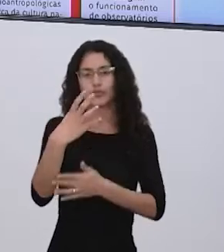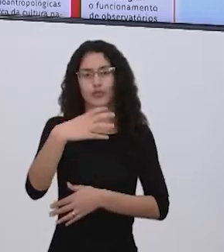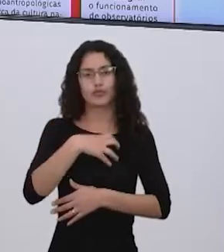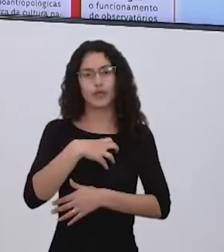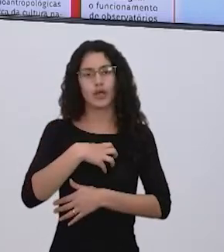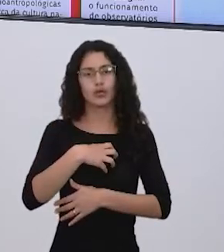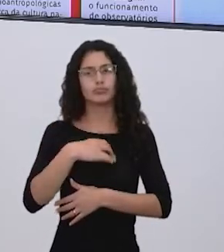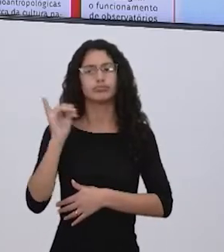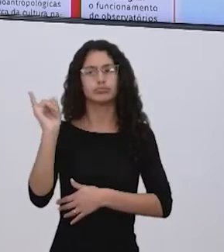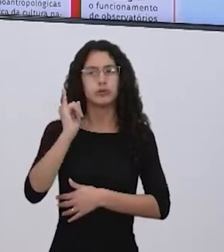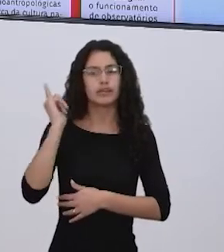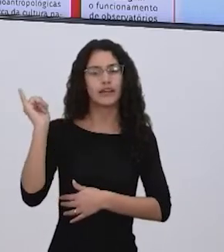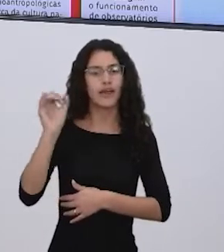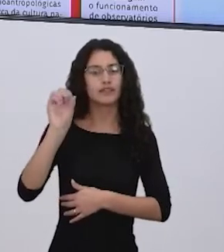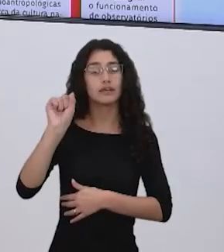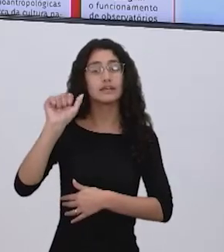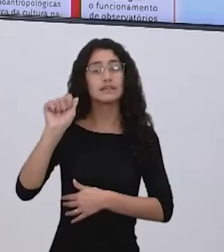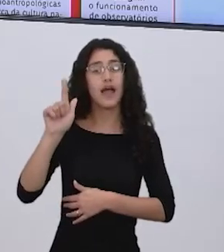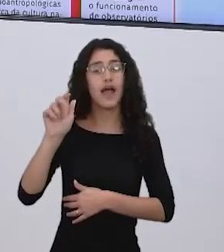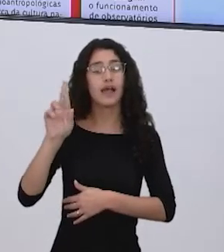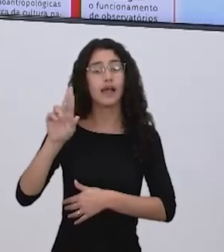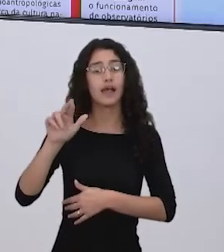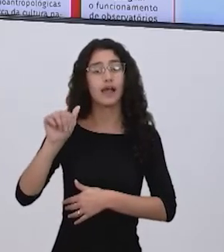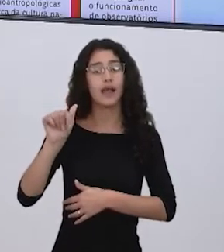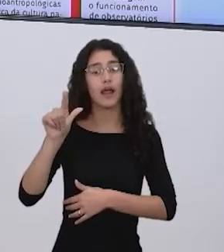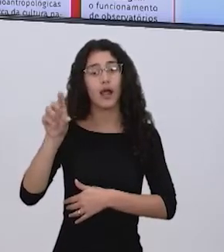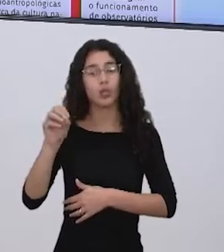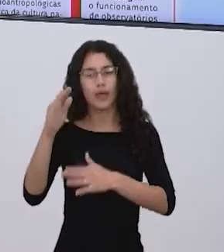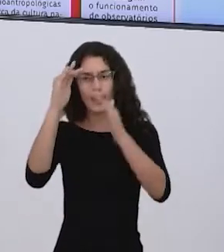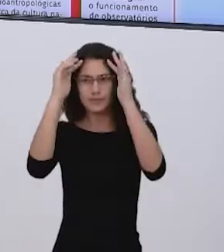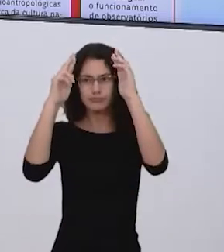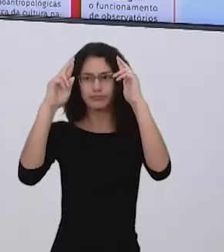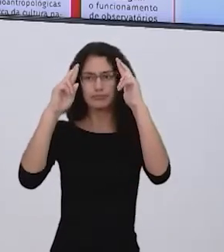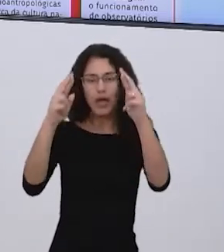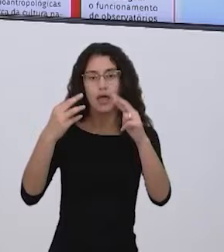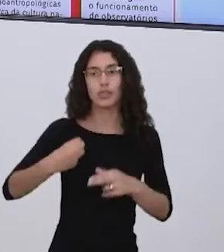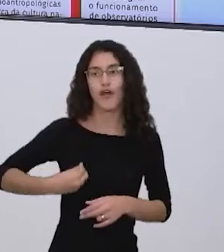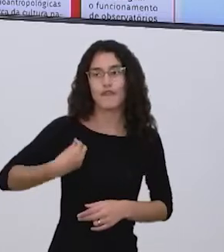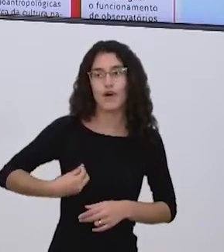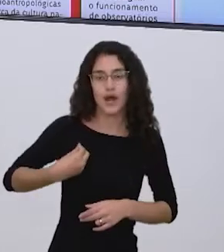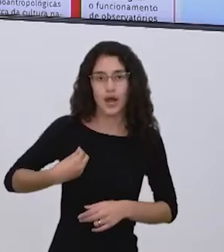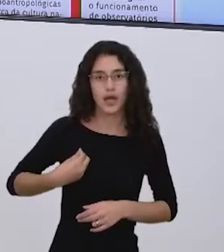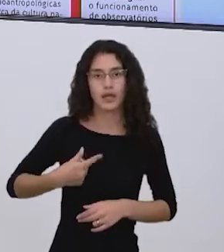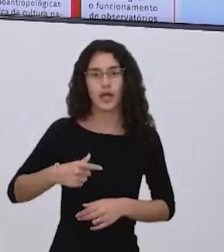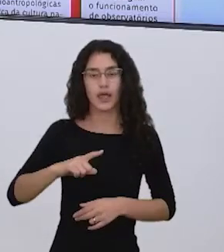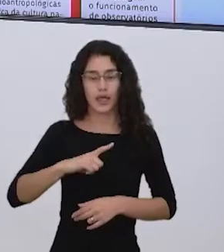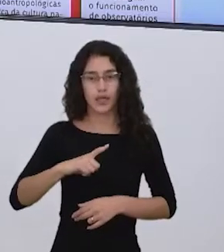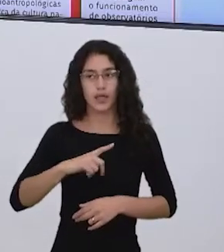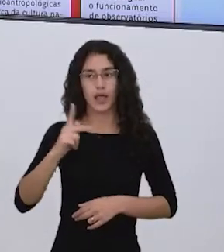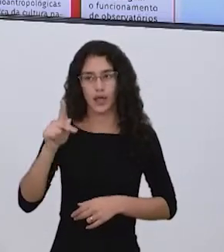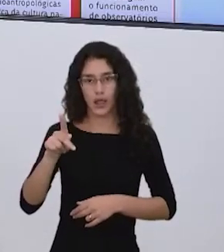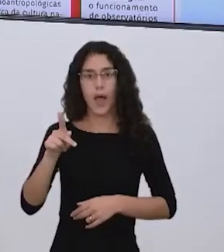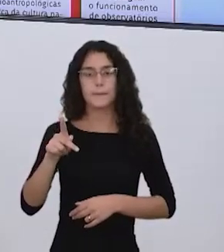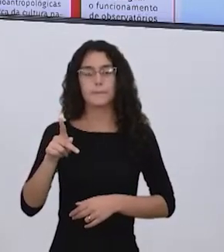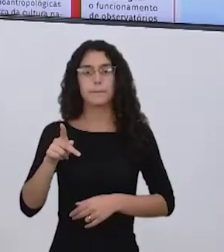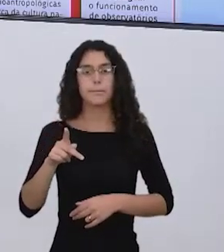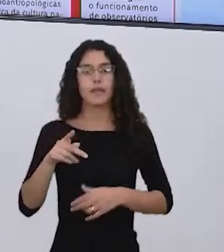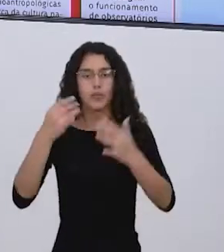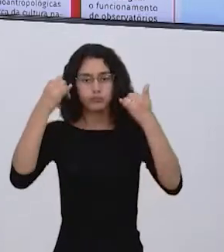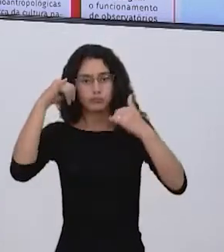sentido sagrado, né? E eles respeitam muito a vida desse animal a ponto de que não é possível consumir carne